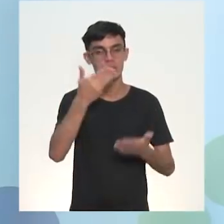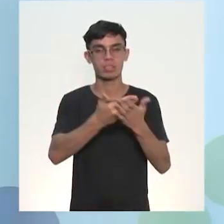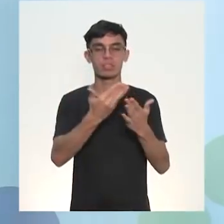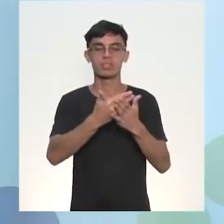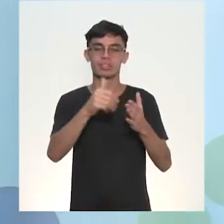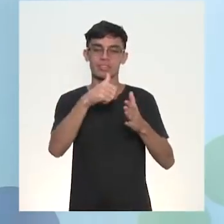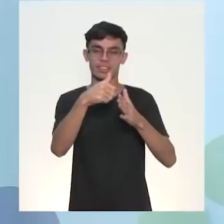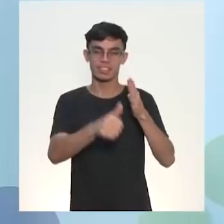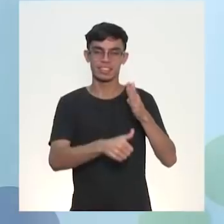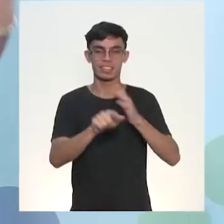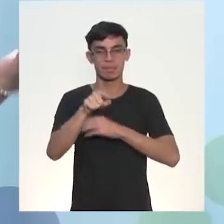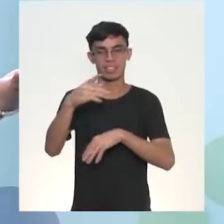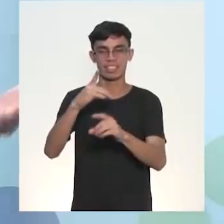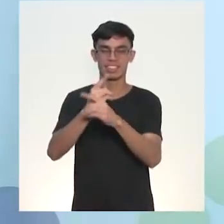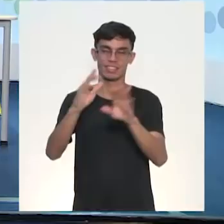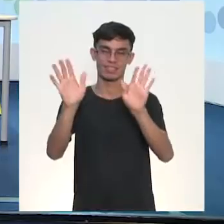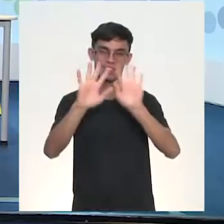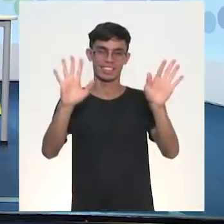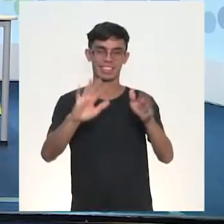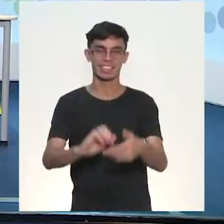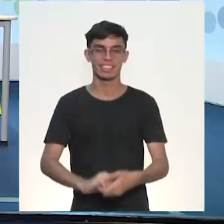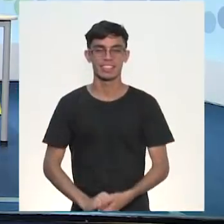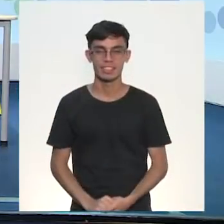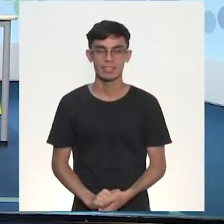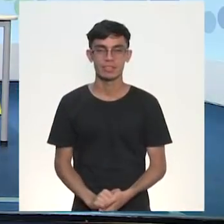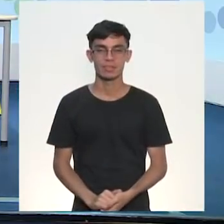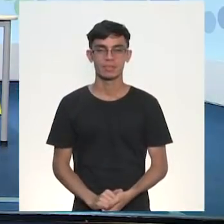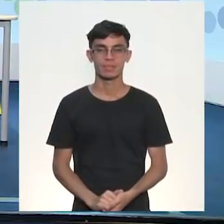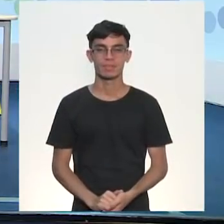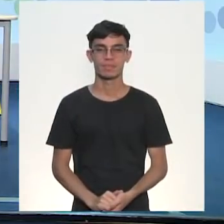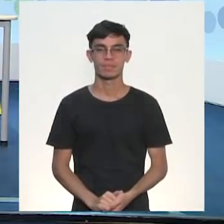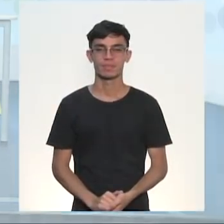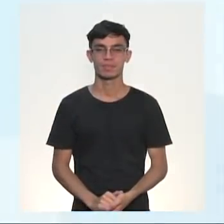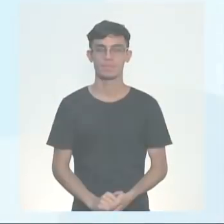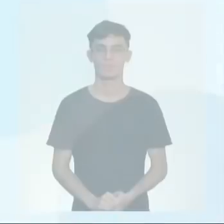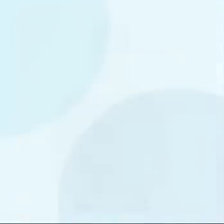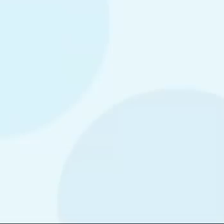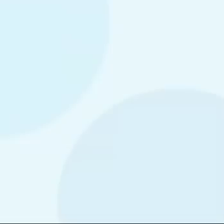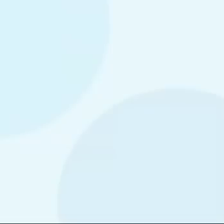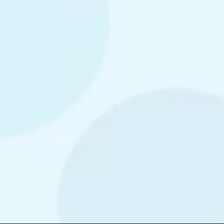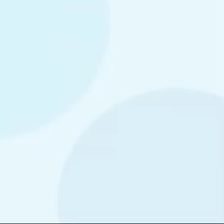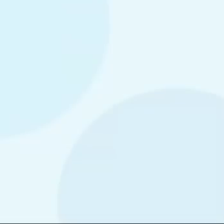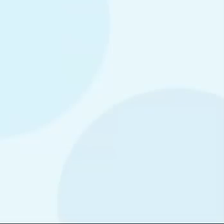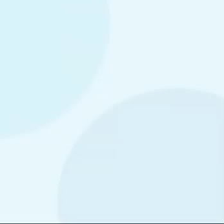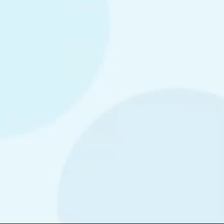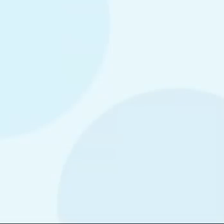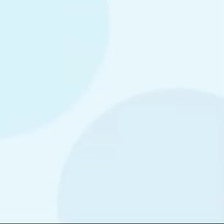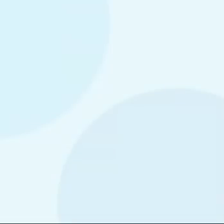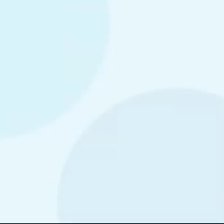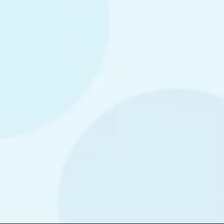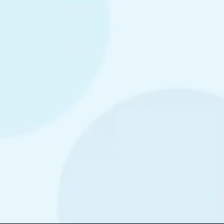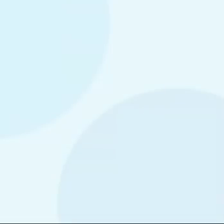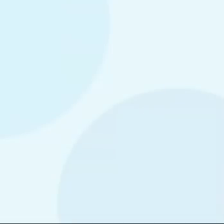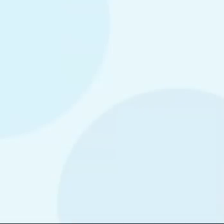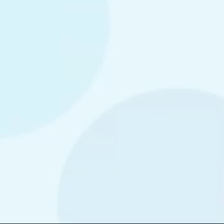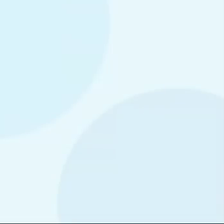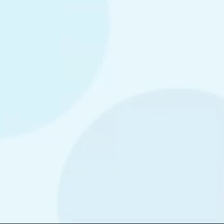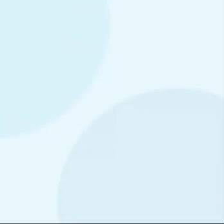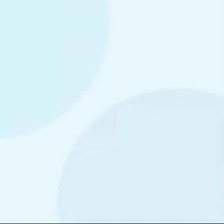aula para a gente. Gente, até a próxima. Tchau, tchau. Tchau, tchau. Ó.